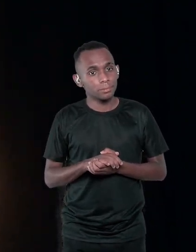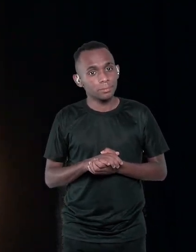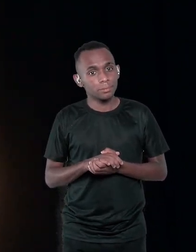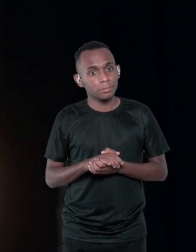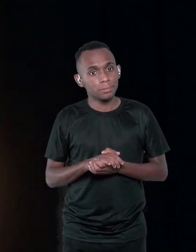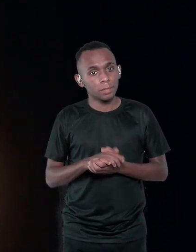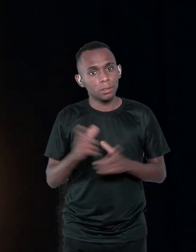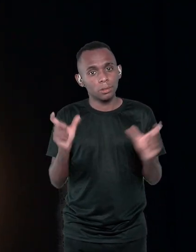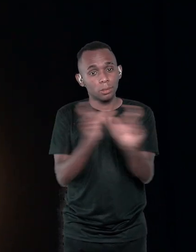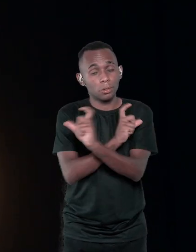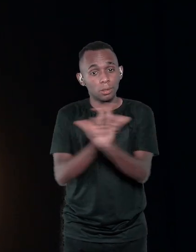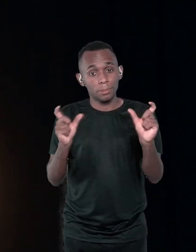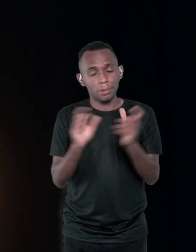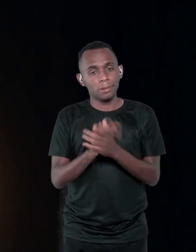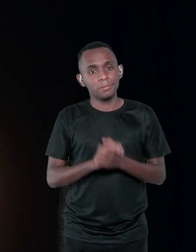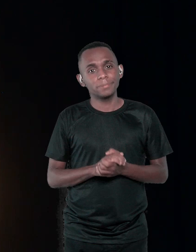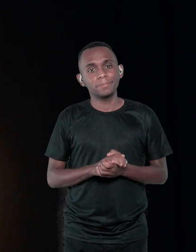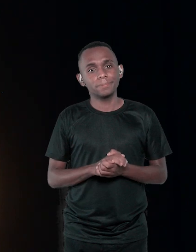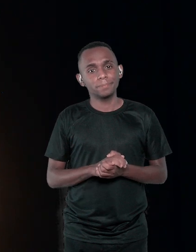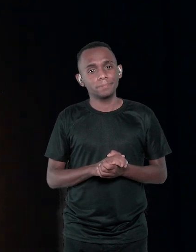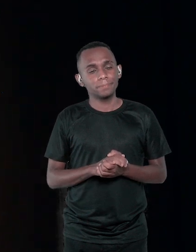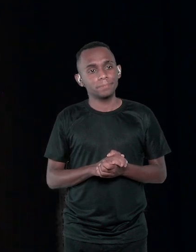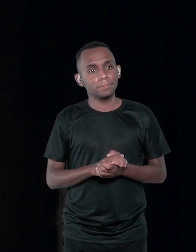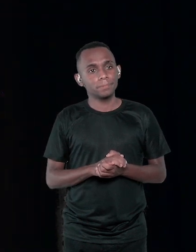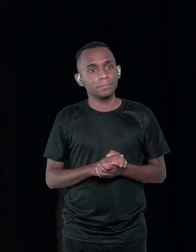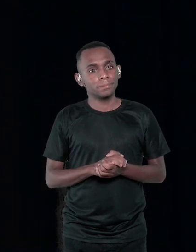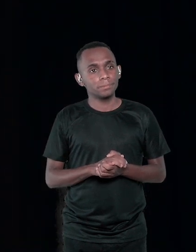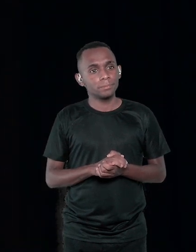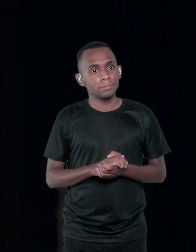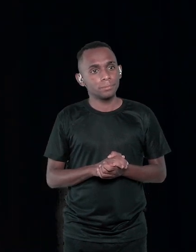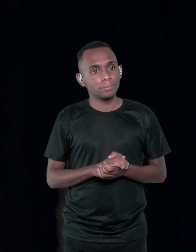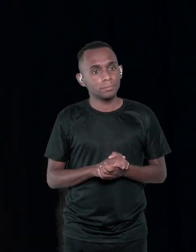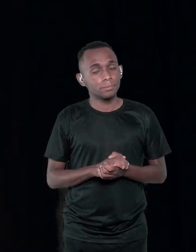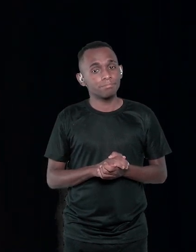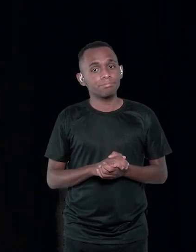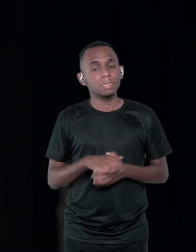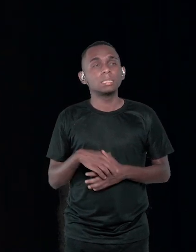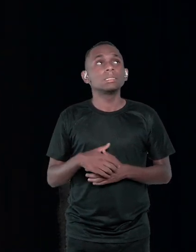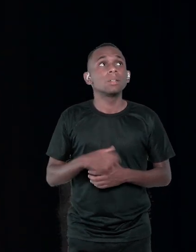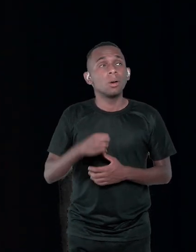pausa. Aí ela fala, pois é, Zequinha, Marielle,